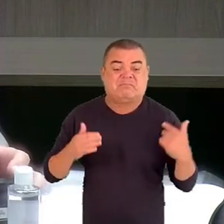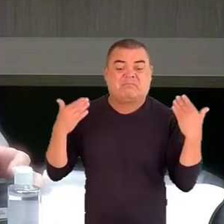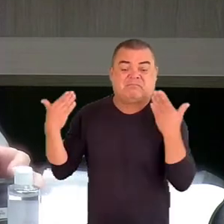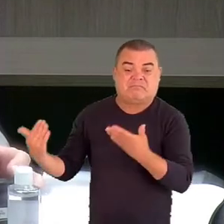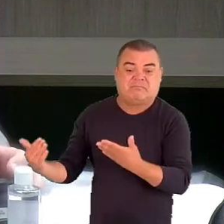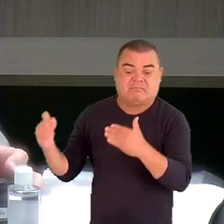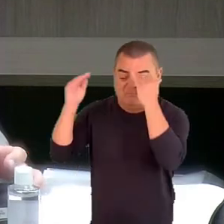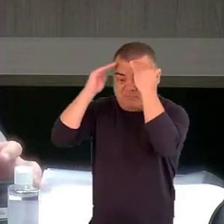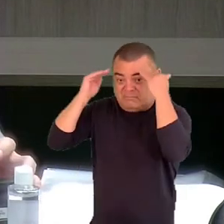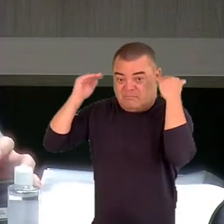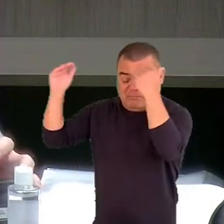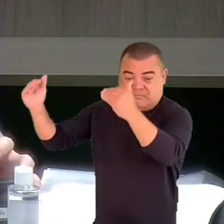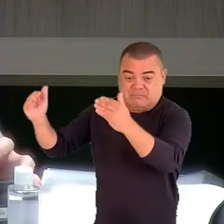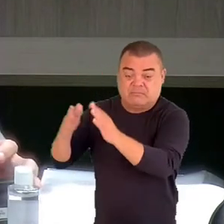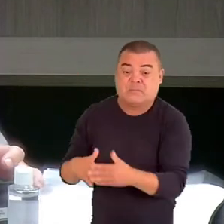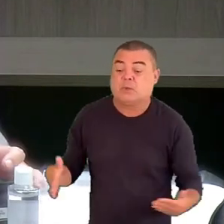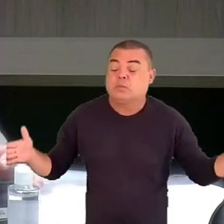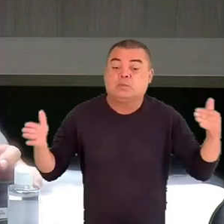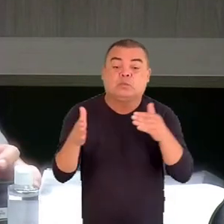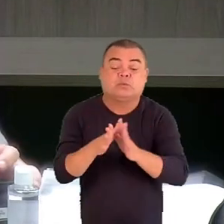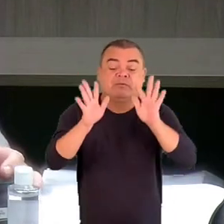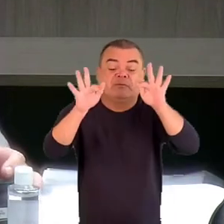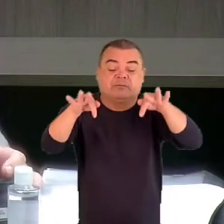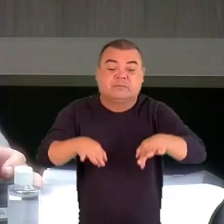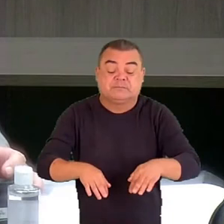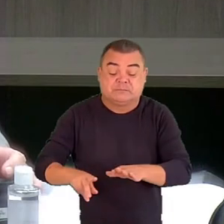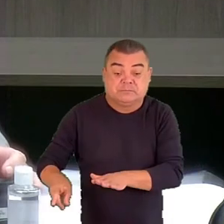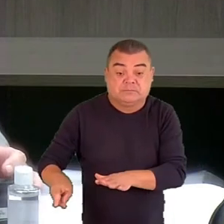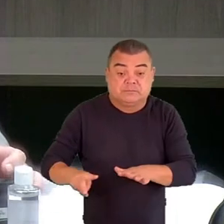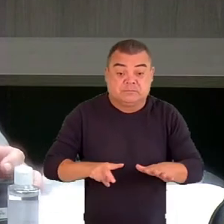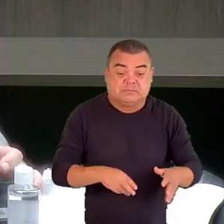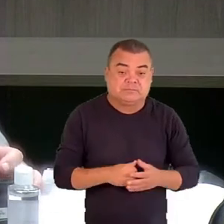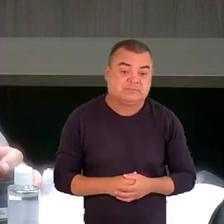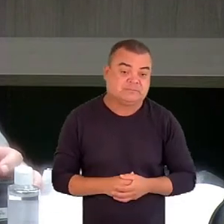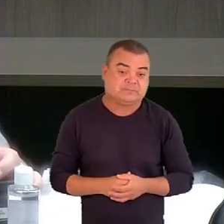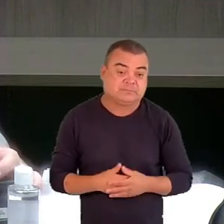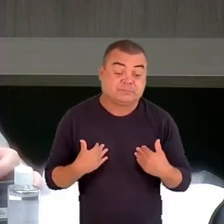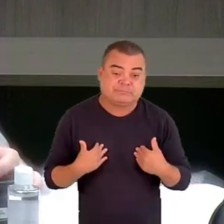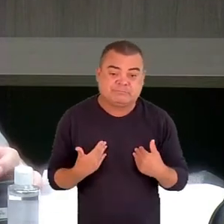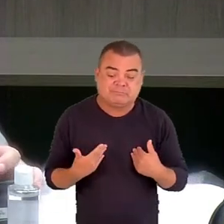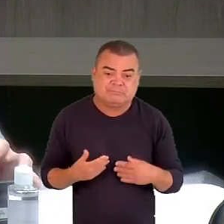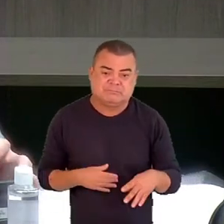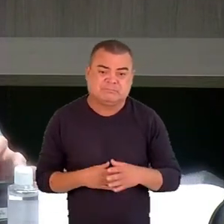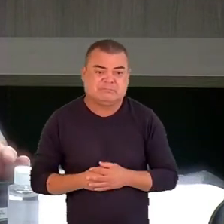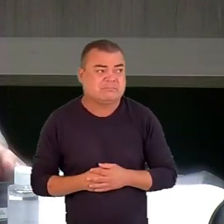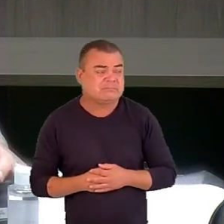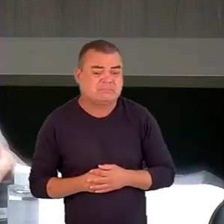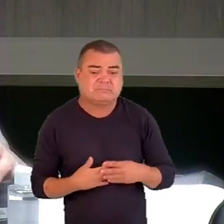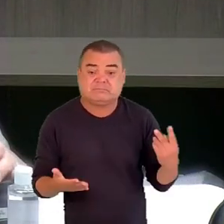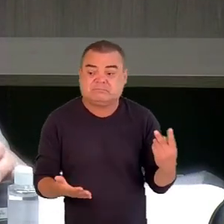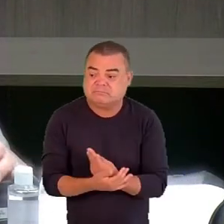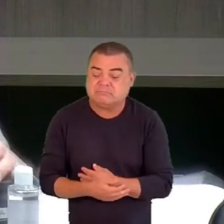Excelência no último final de semana, com desdobramentos que poderiam ser